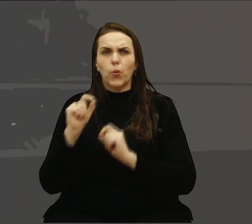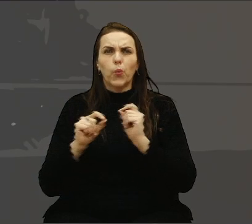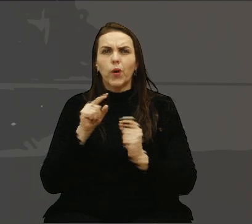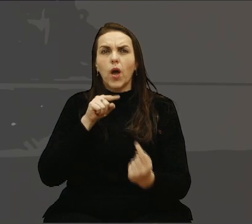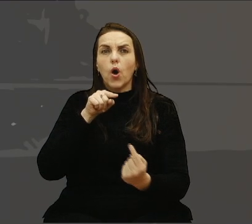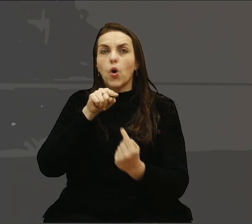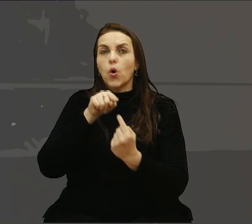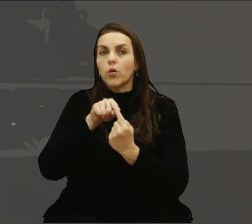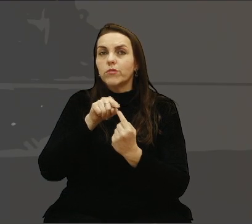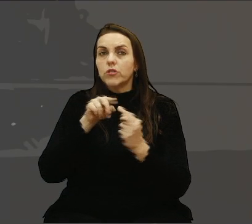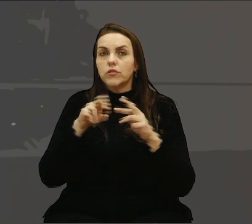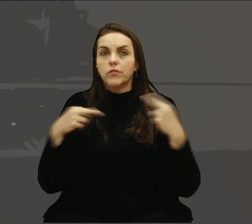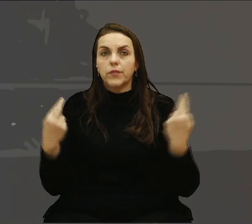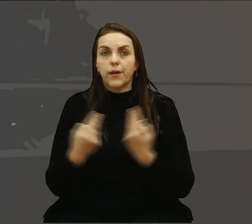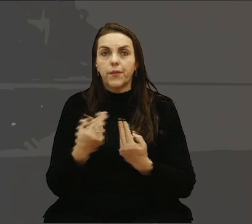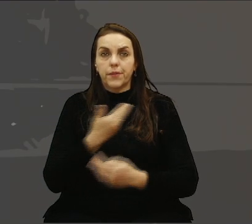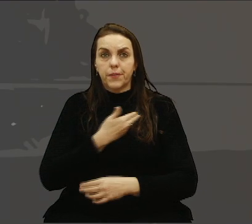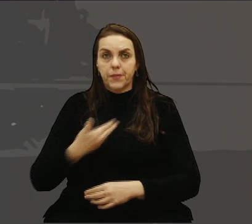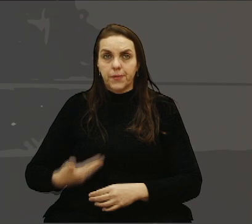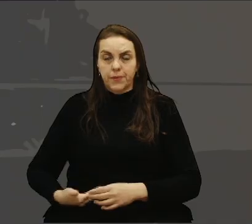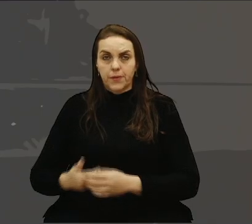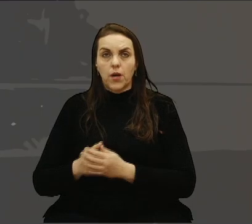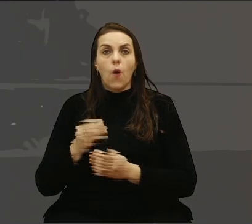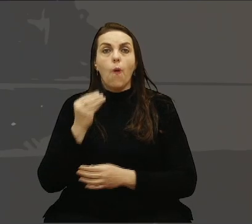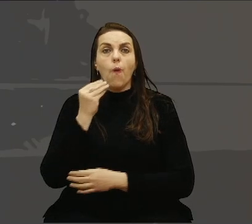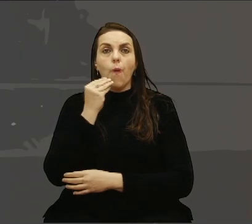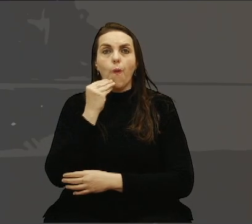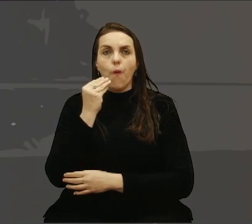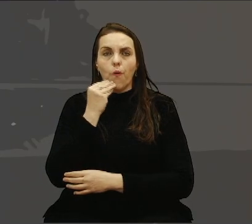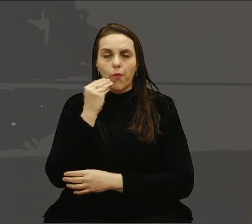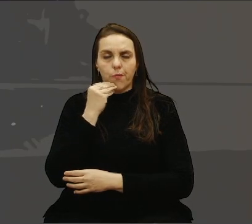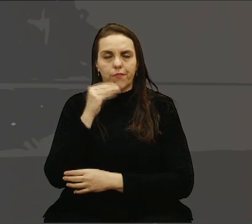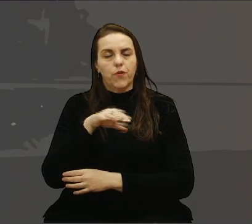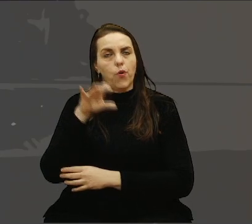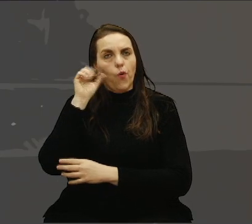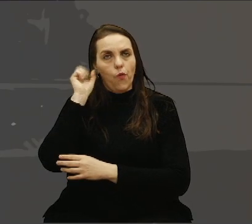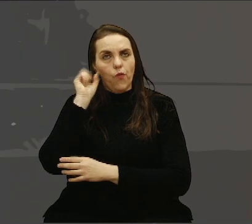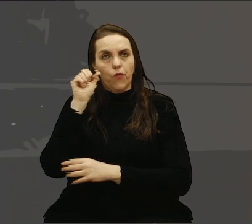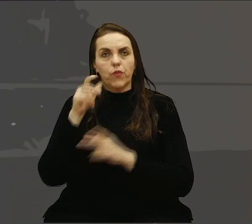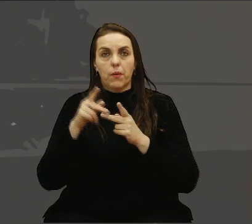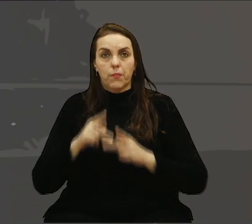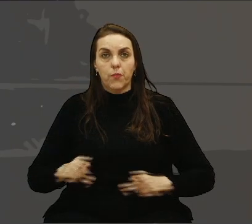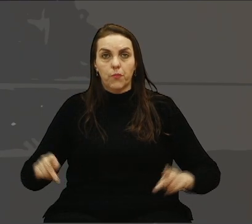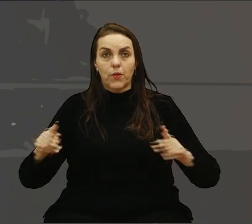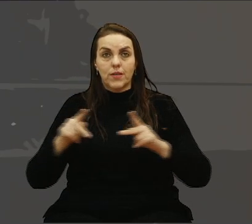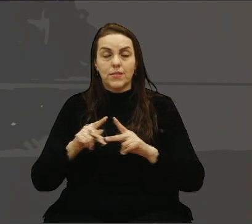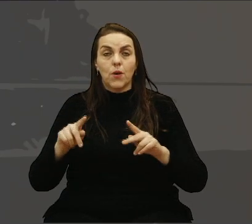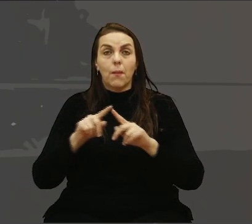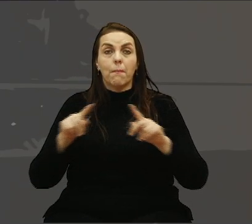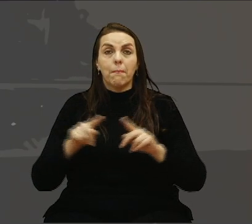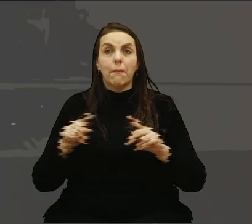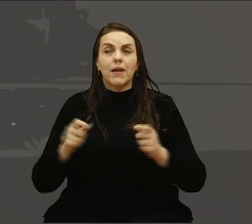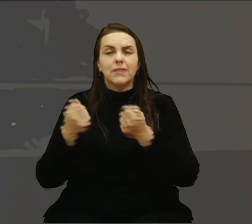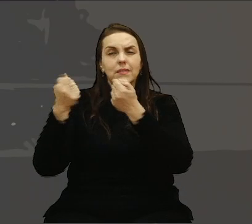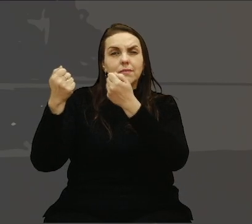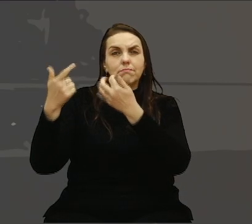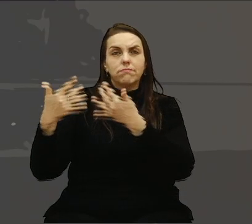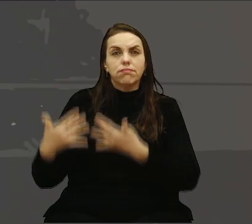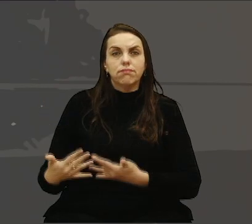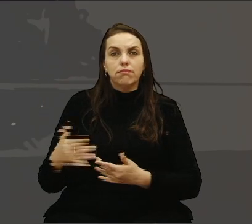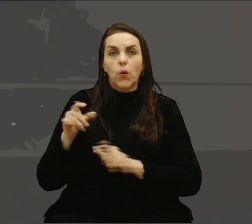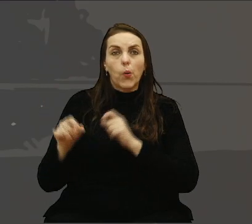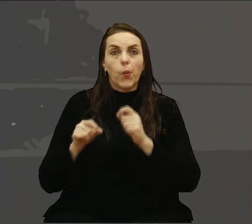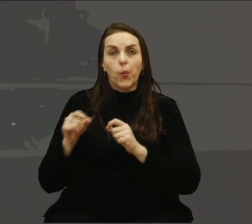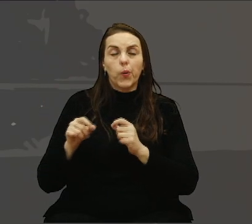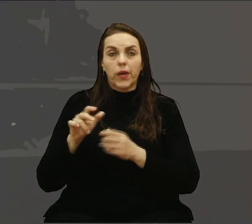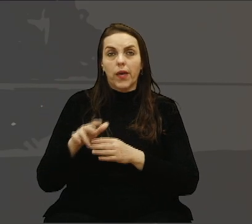dessa audiência pública? É, obviamente, ouvir a população, que é o caráter dela, mas mais do que isso, explanar qual é a posição dessa Casa